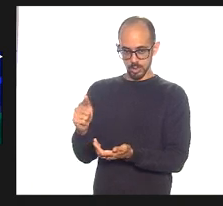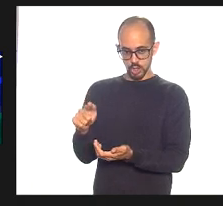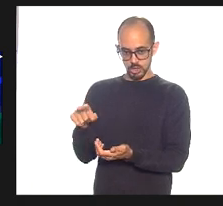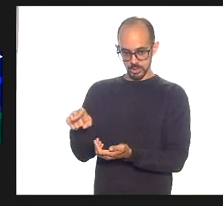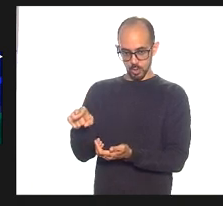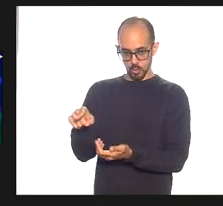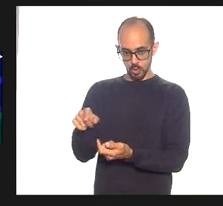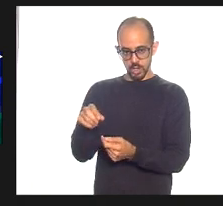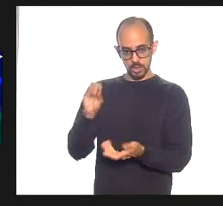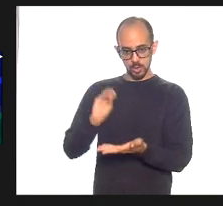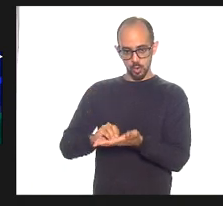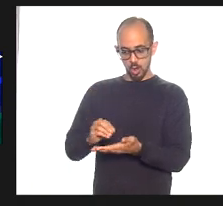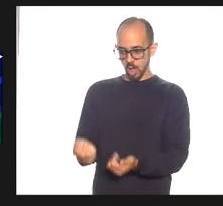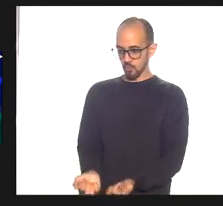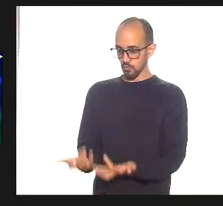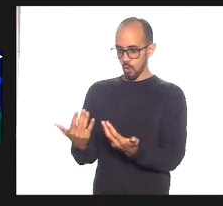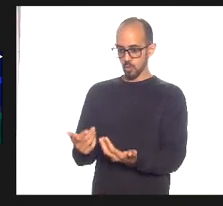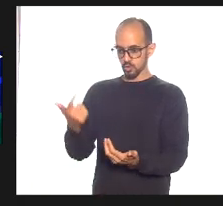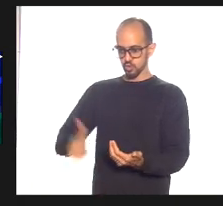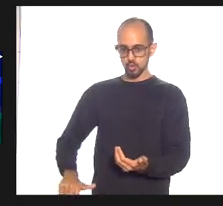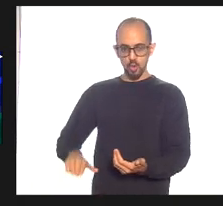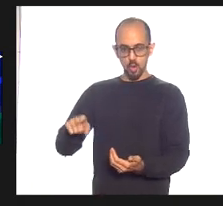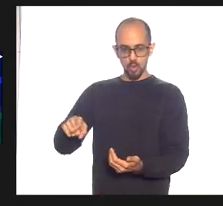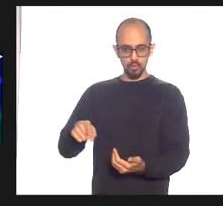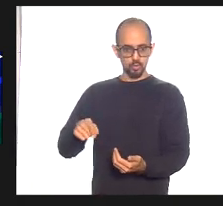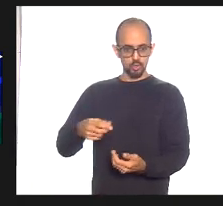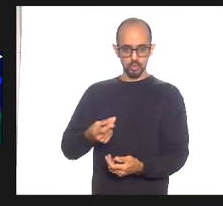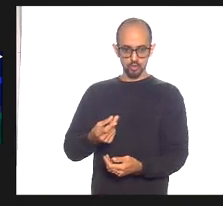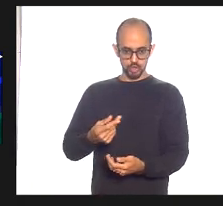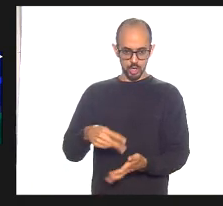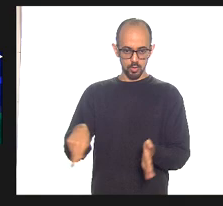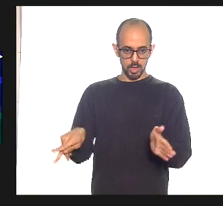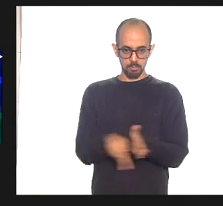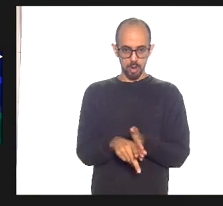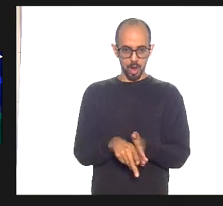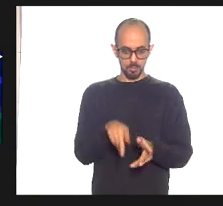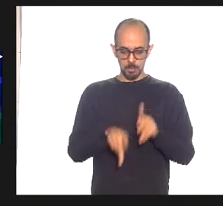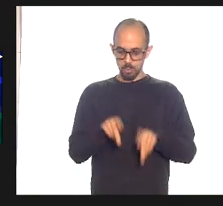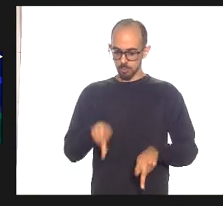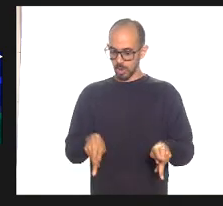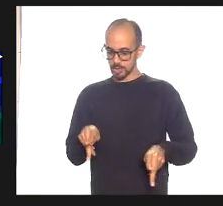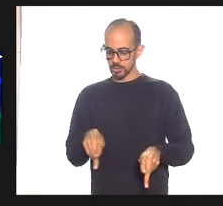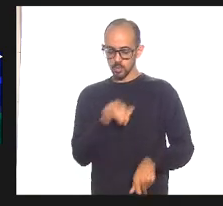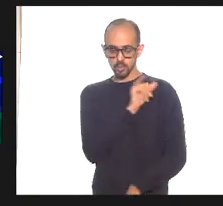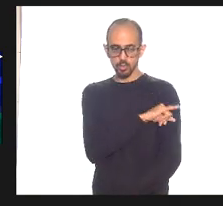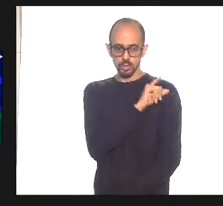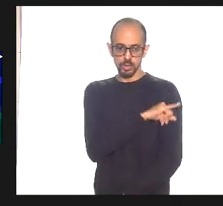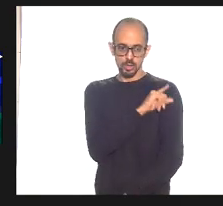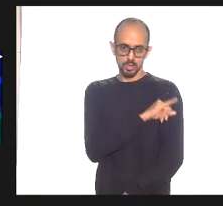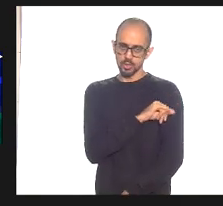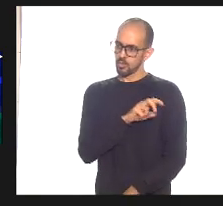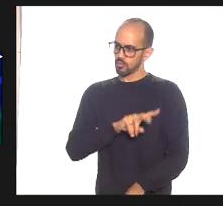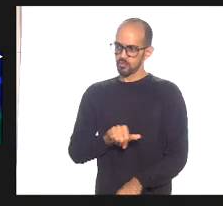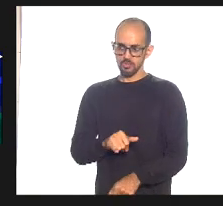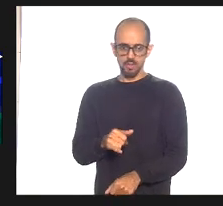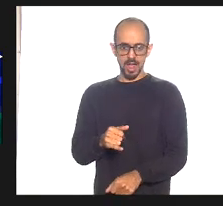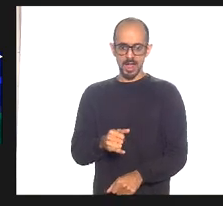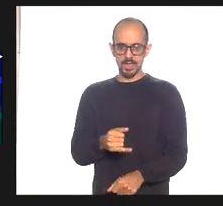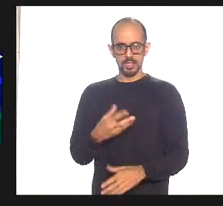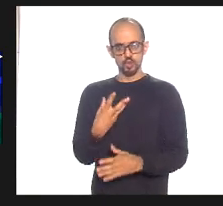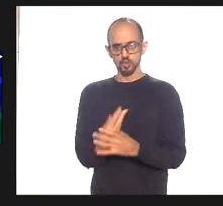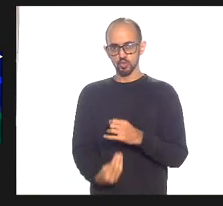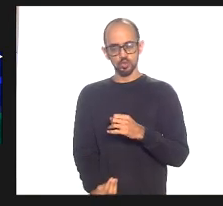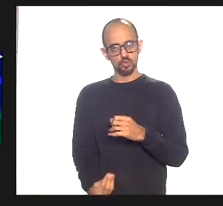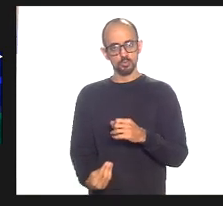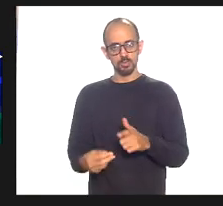um novo incêndio para uma nova degradação e o dinheiro que é do Povo Fluminense acabar indo para o ralo dada a